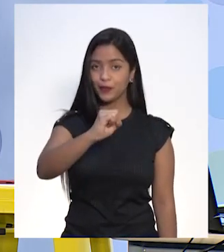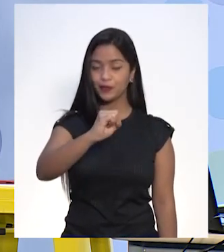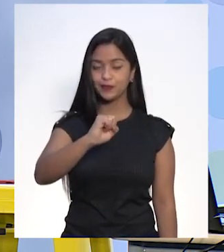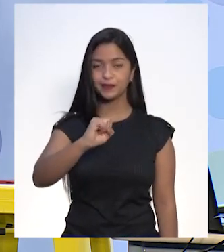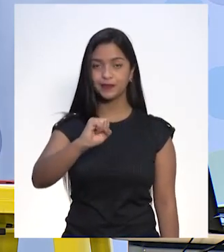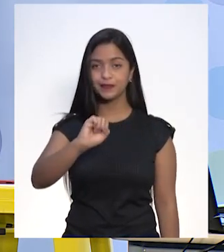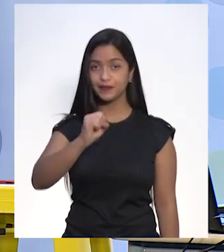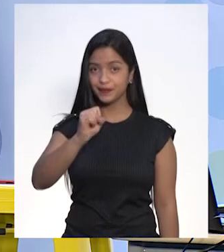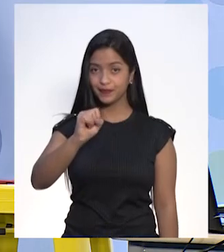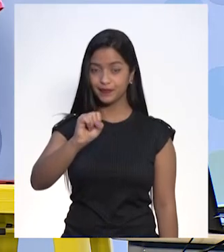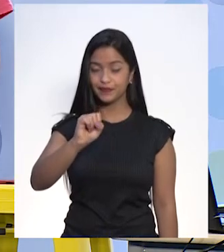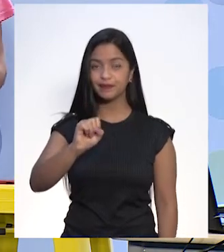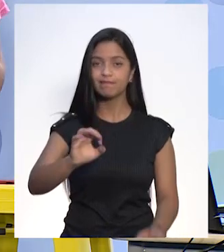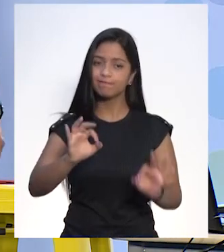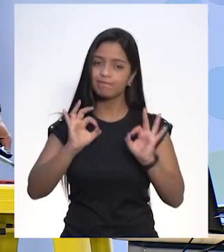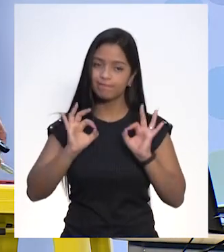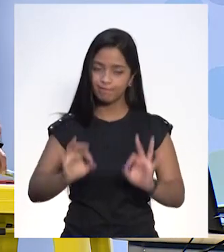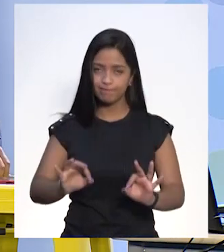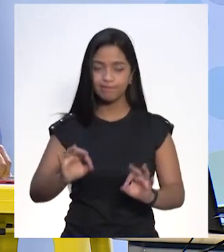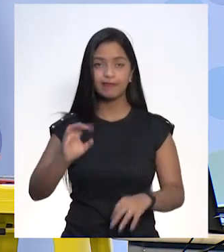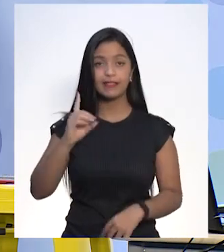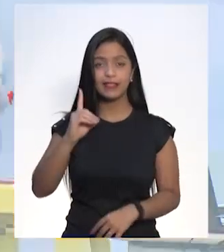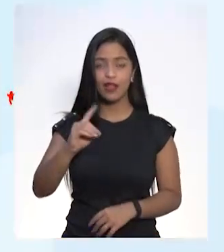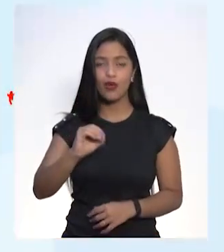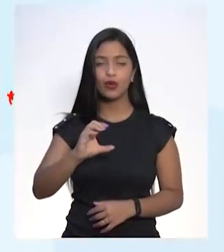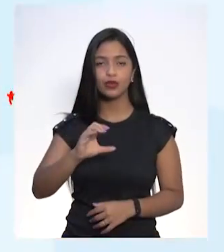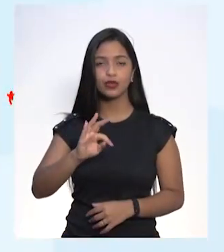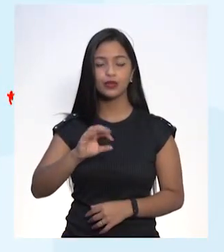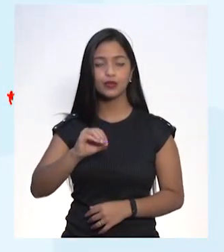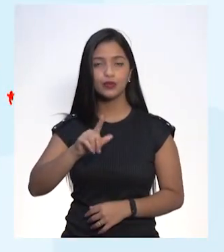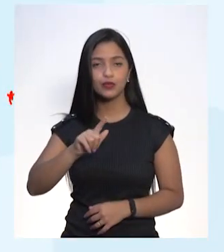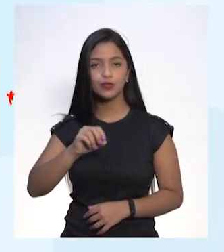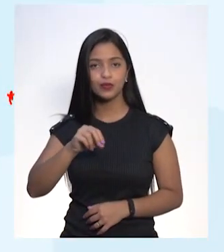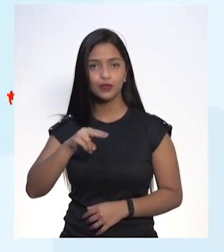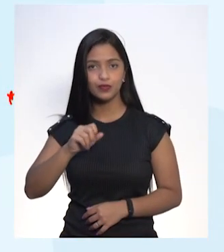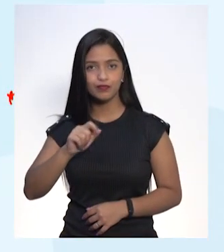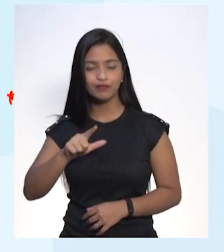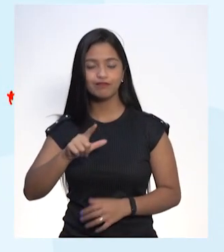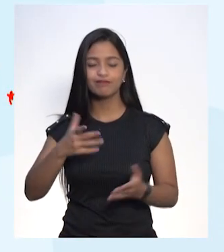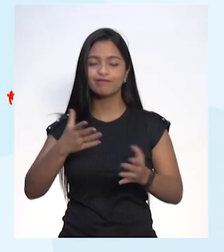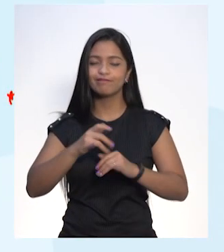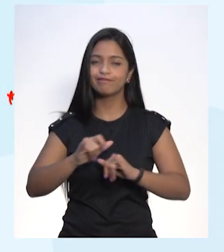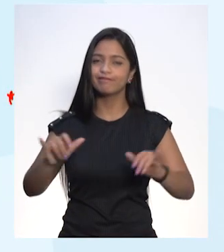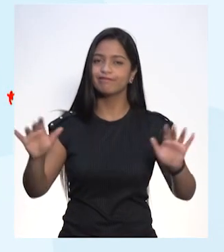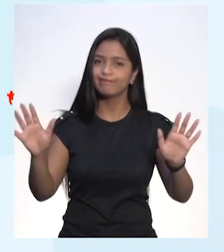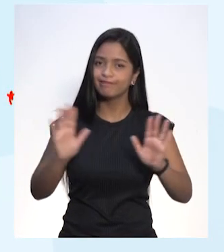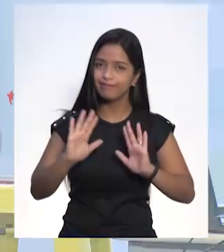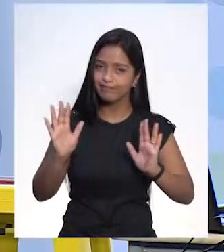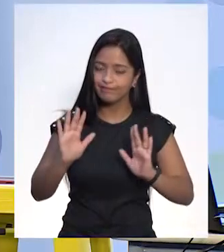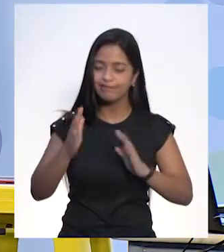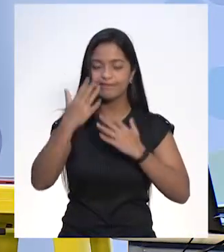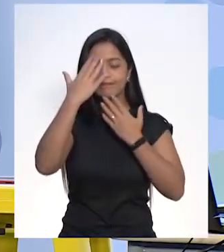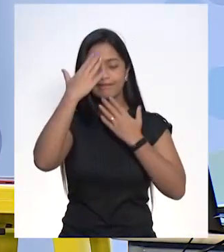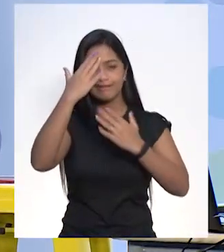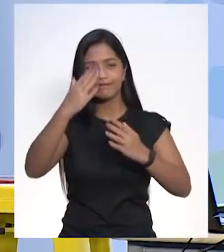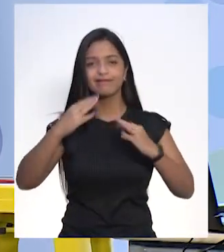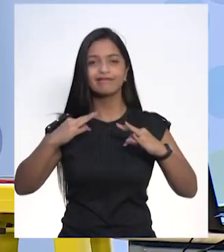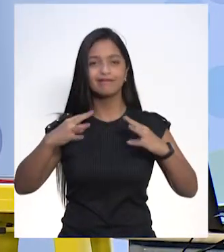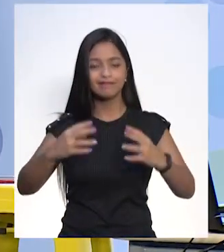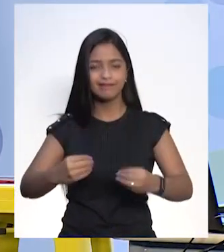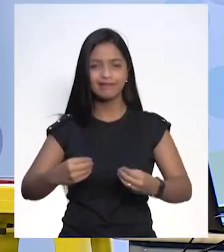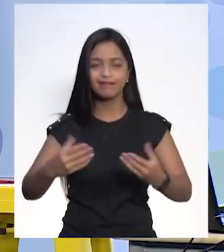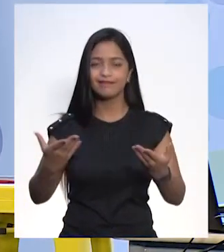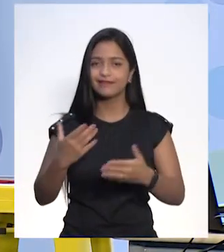8. Formato da placa é octogonal. E eu vou me despedir por aqui. Tá? Eu agradeço a participação de todos. Muito obrigado